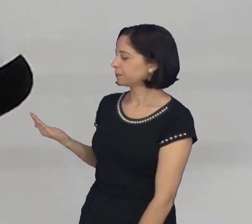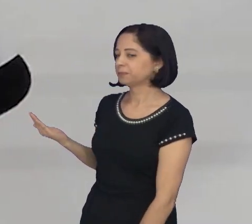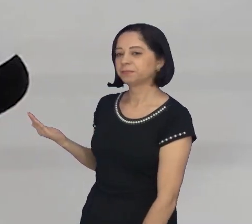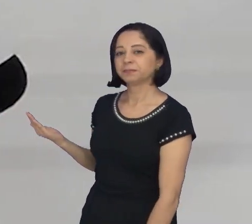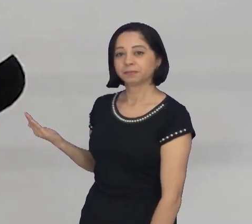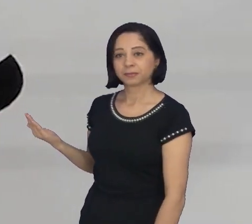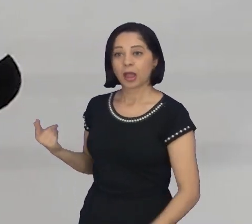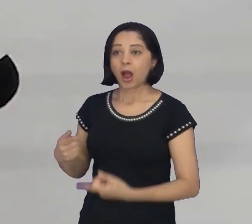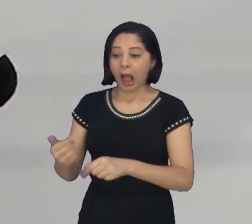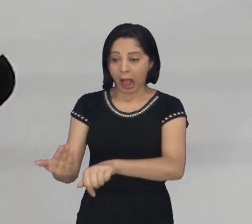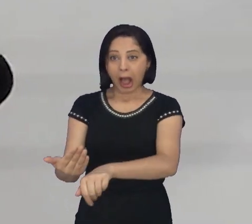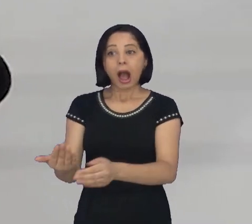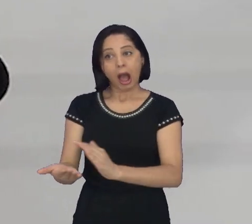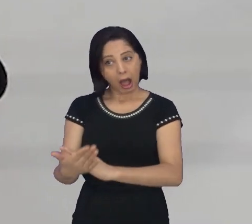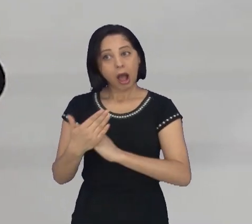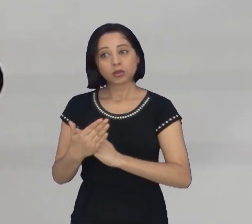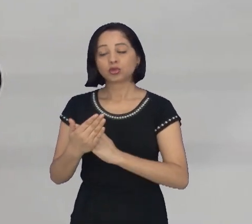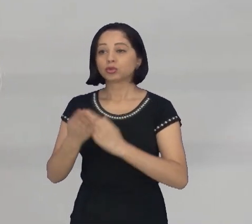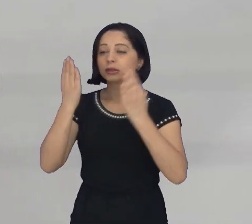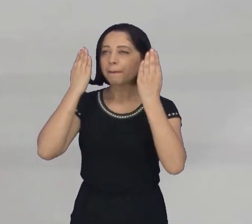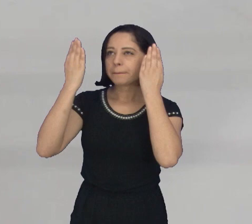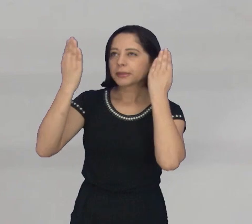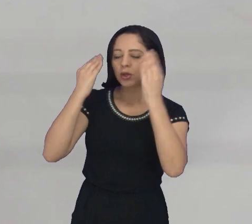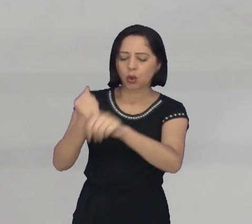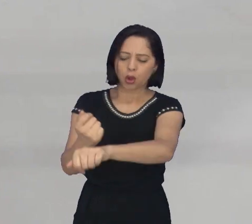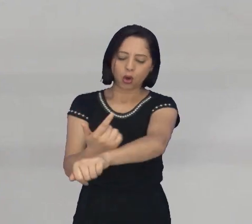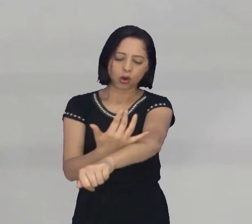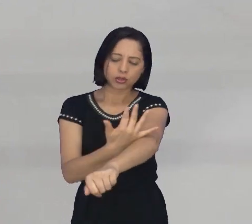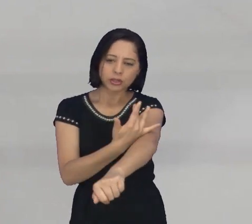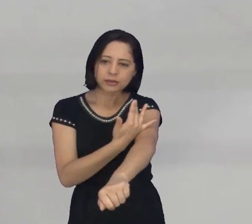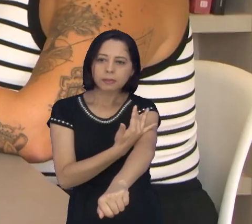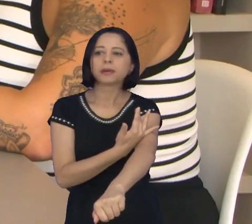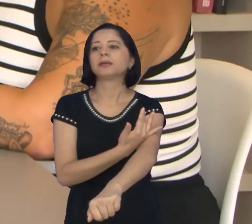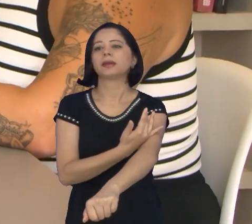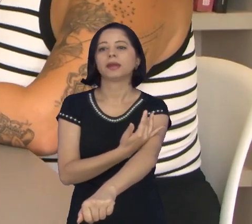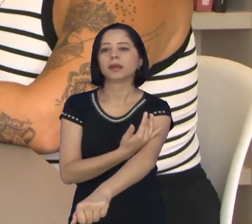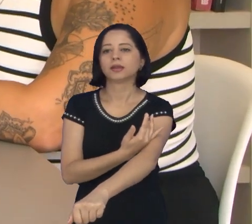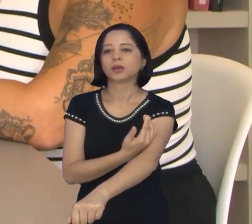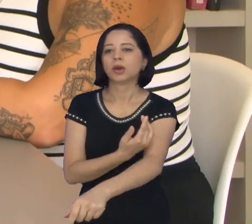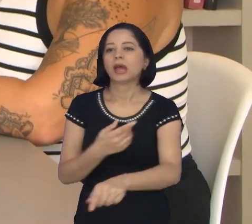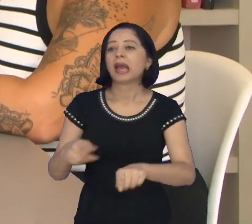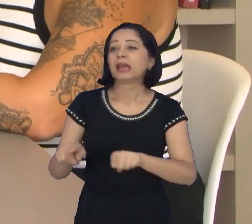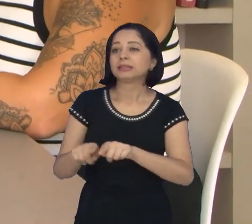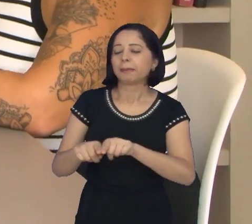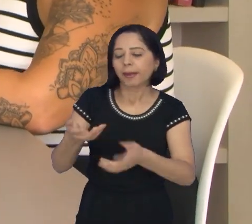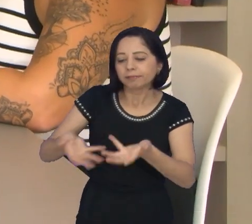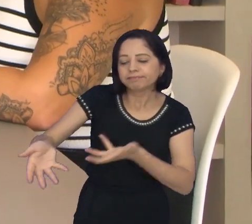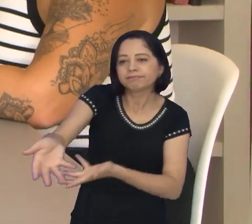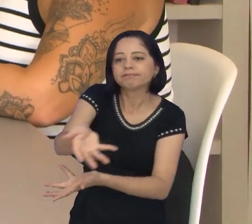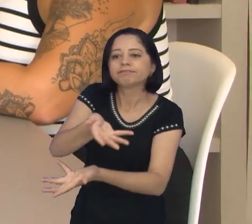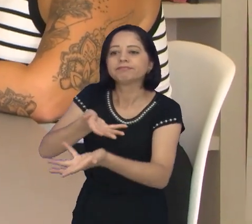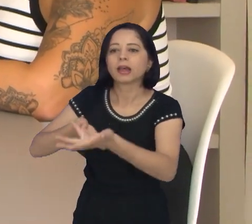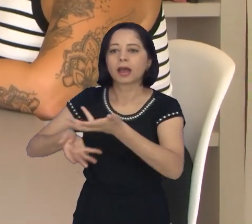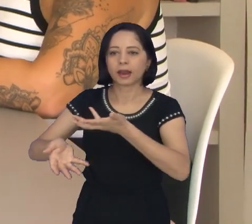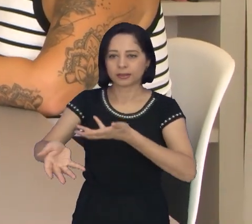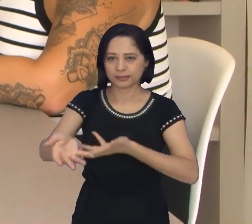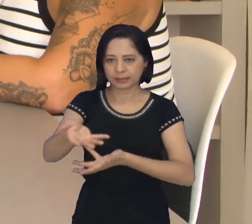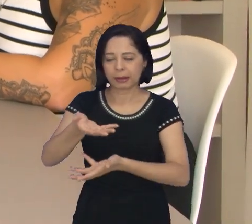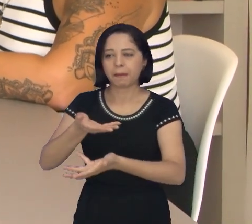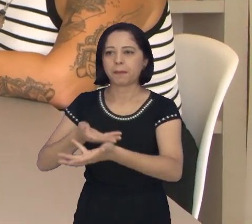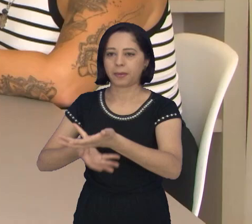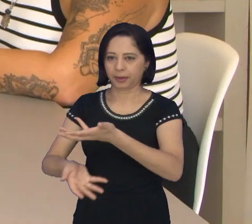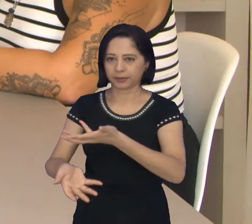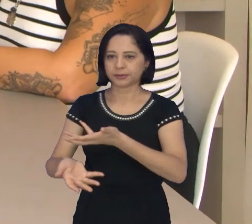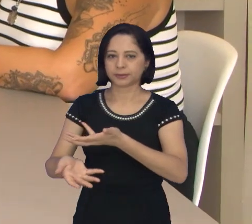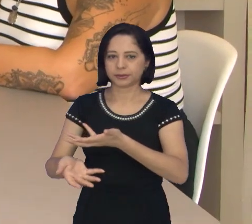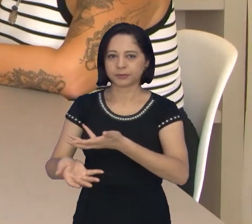questão psicológica, a questão de como você vai lidar com seus filhos, como você vai lidar com seus relacionamentos, passando por um tratamento